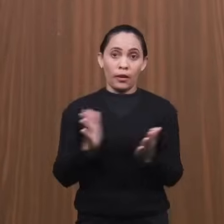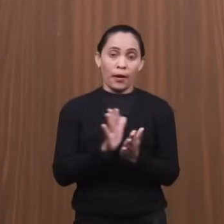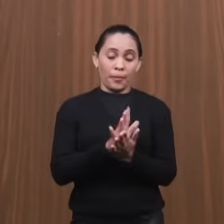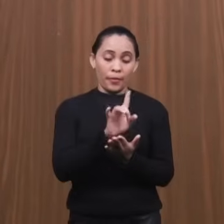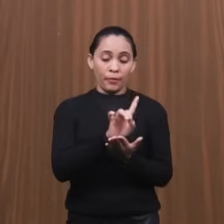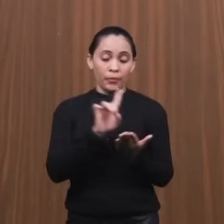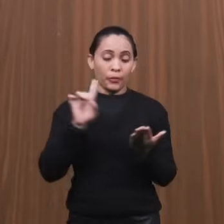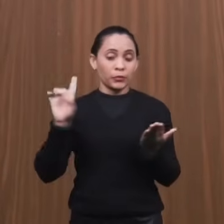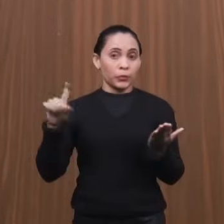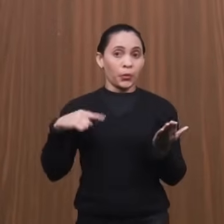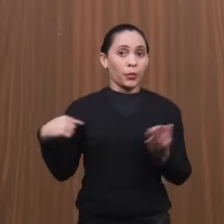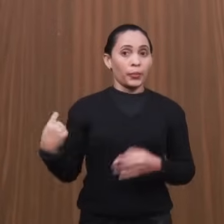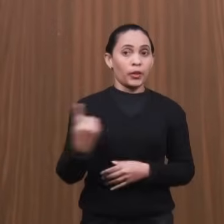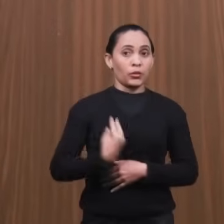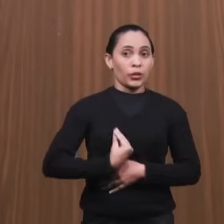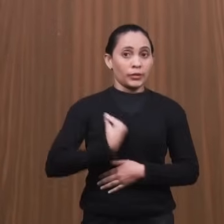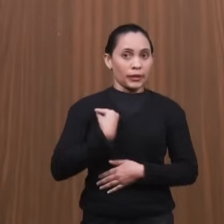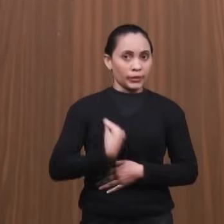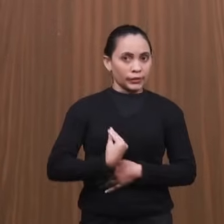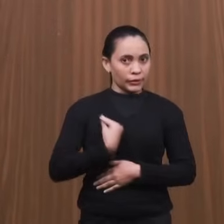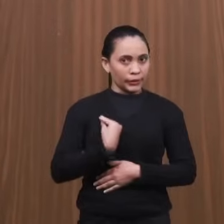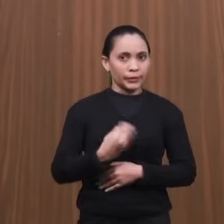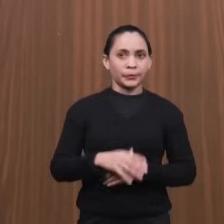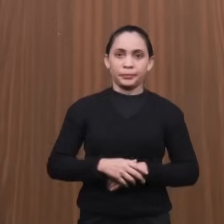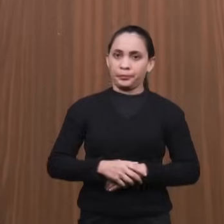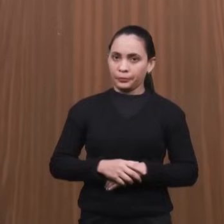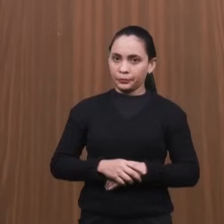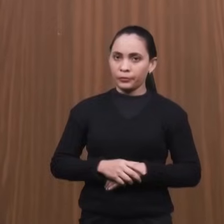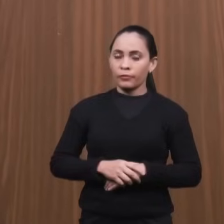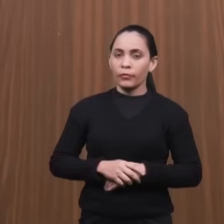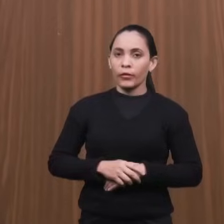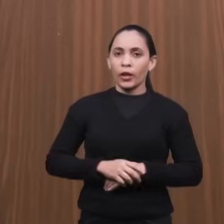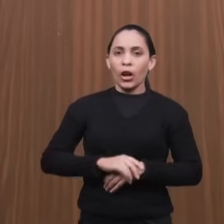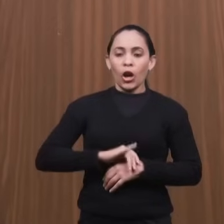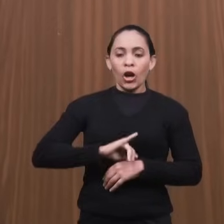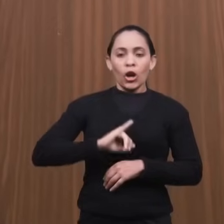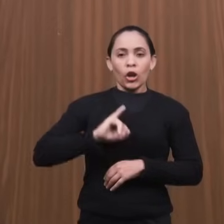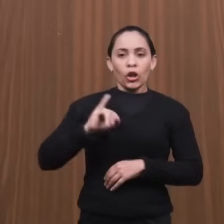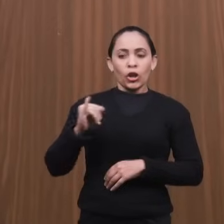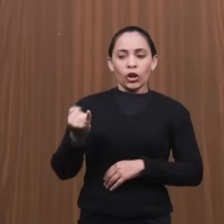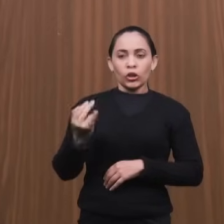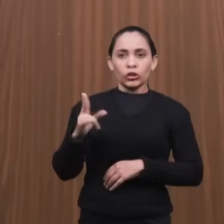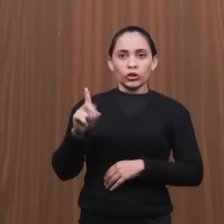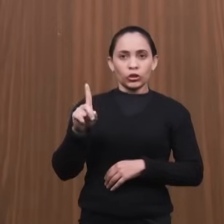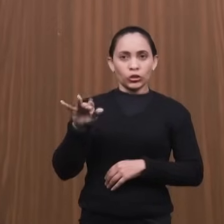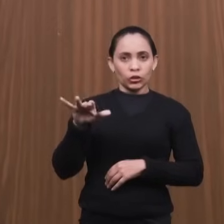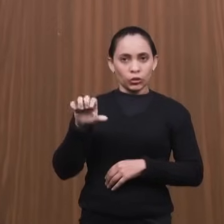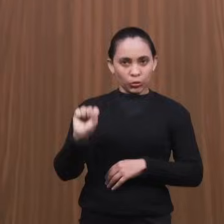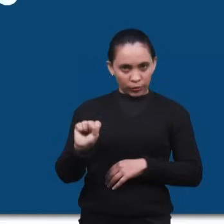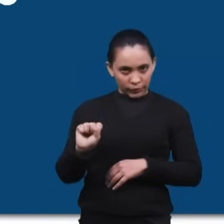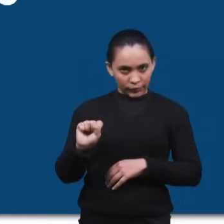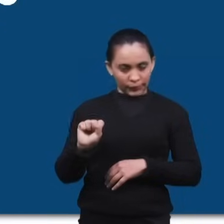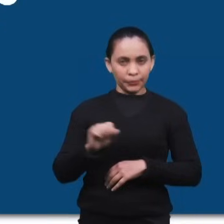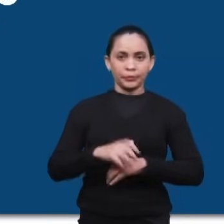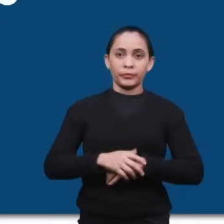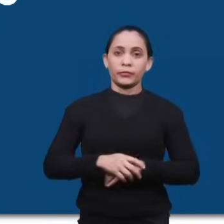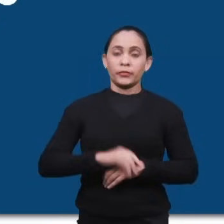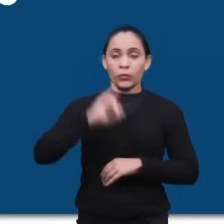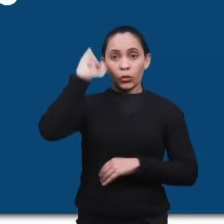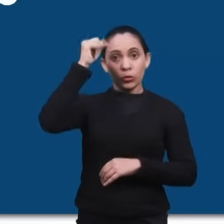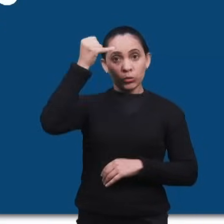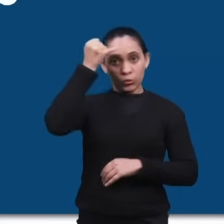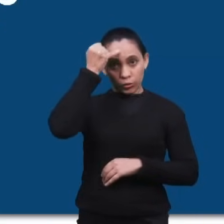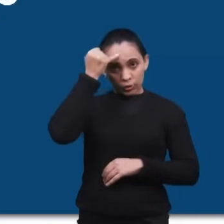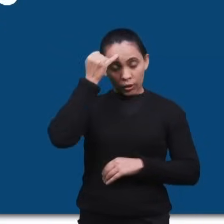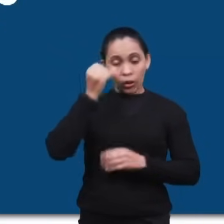tem separado para nós, que está na Epístola de Judas, no verso 1º e 2º. O texto